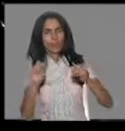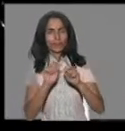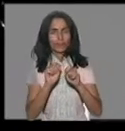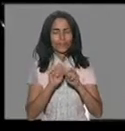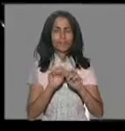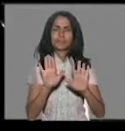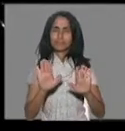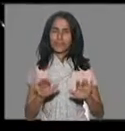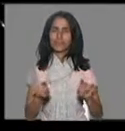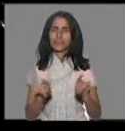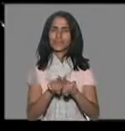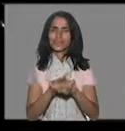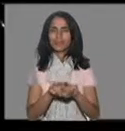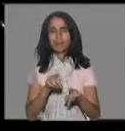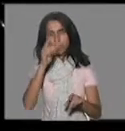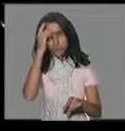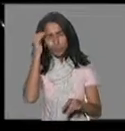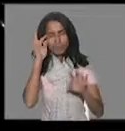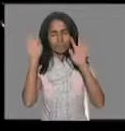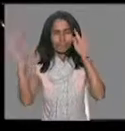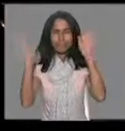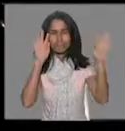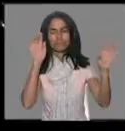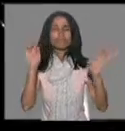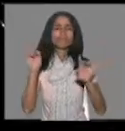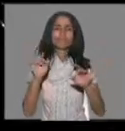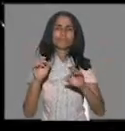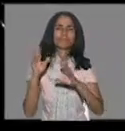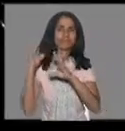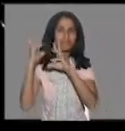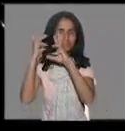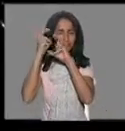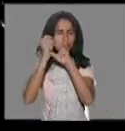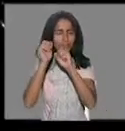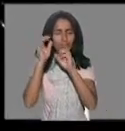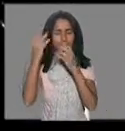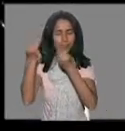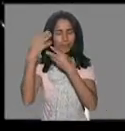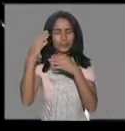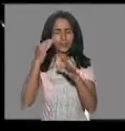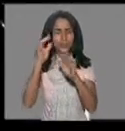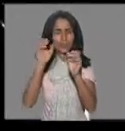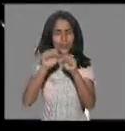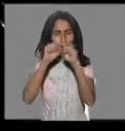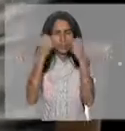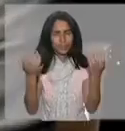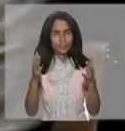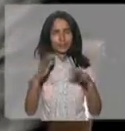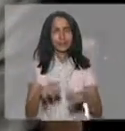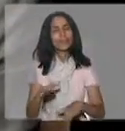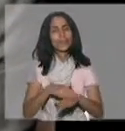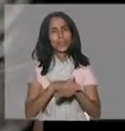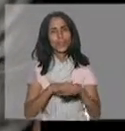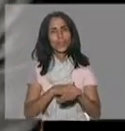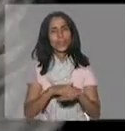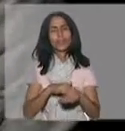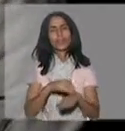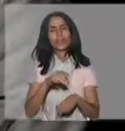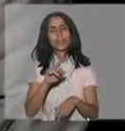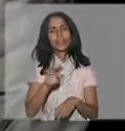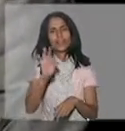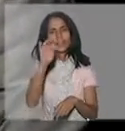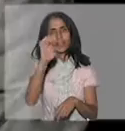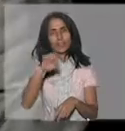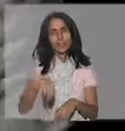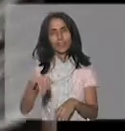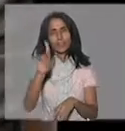mas fazendo com que as pessoas pensem e descolonização documentos muito obrigado eu conversei com a estilista tem que